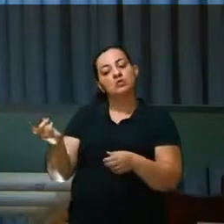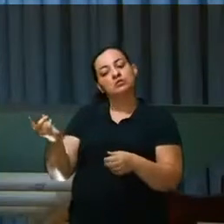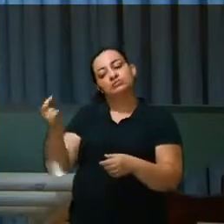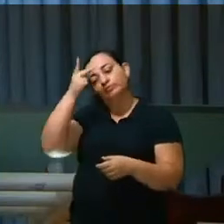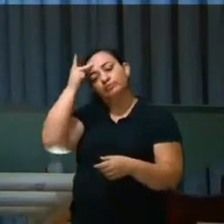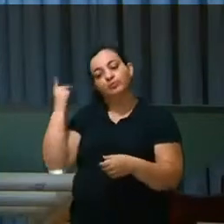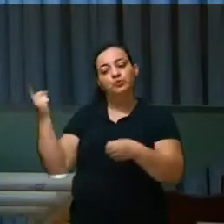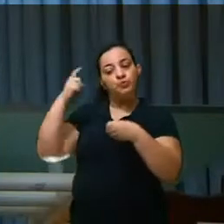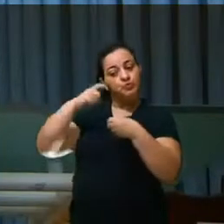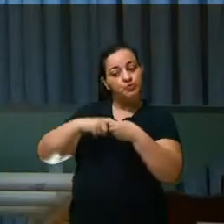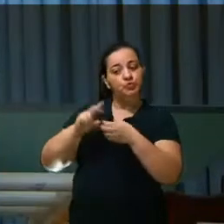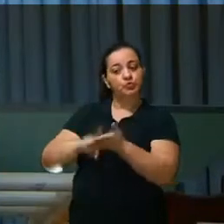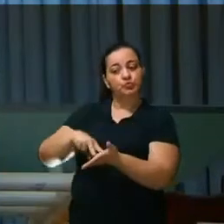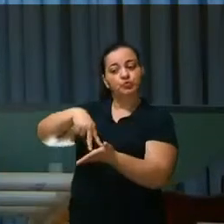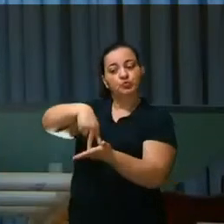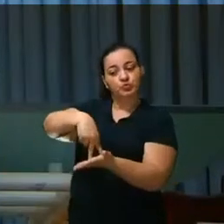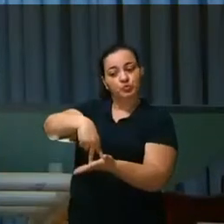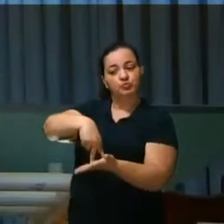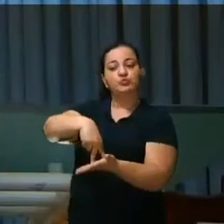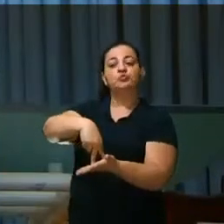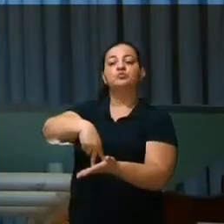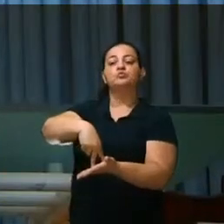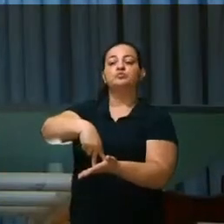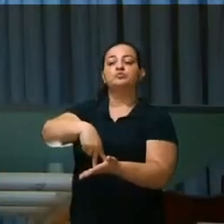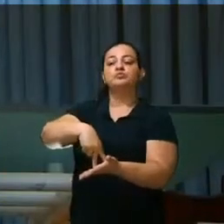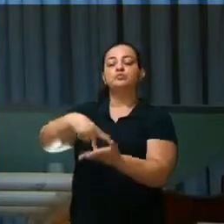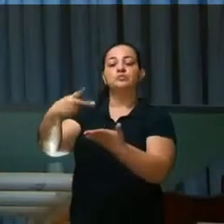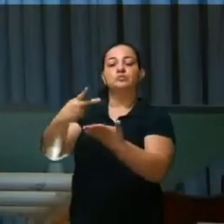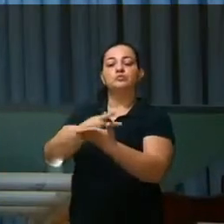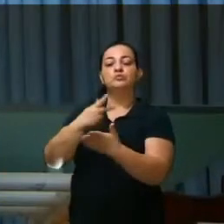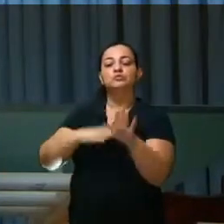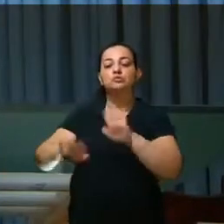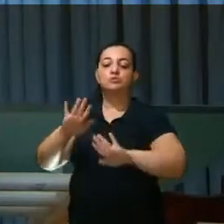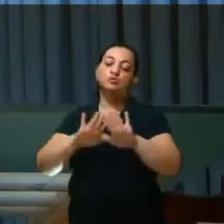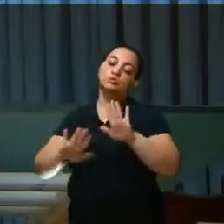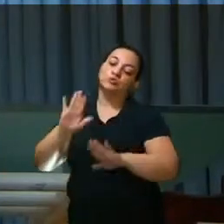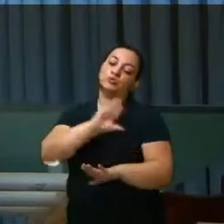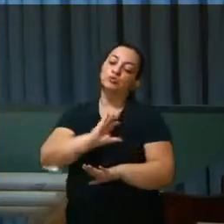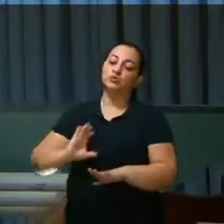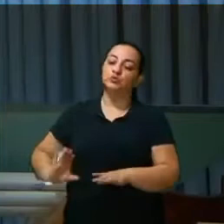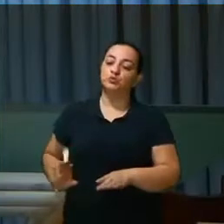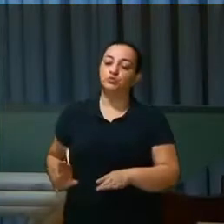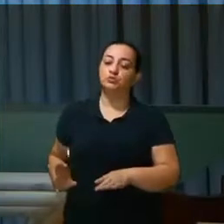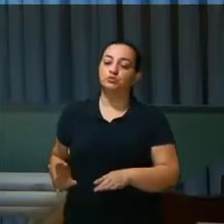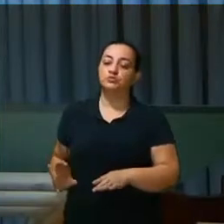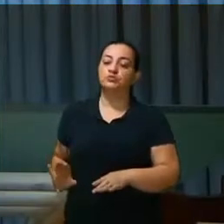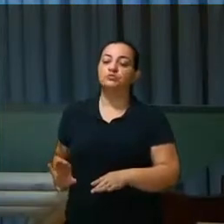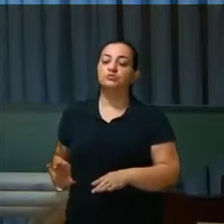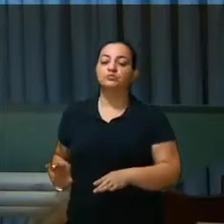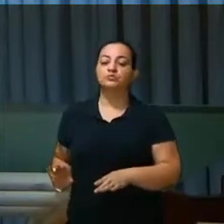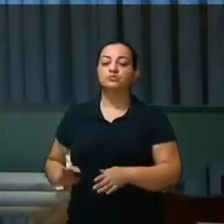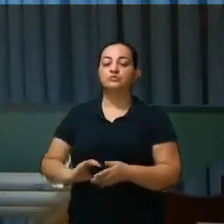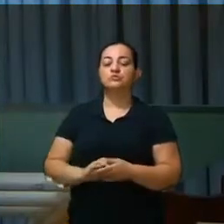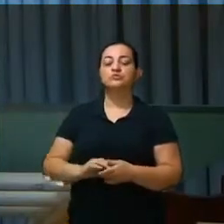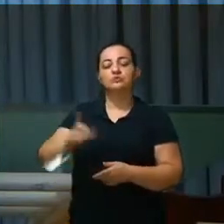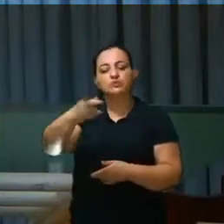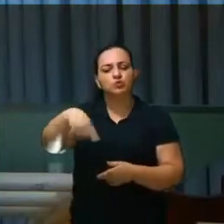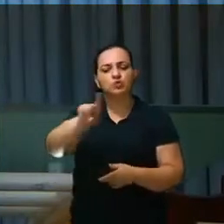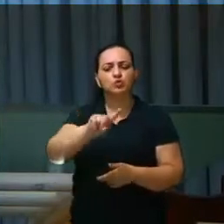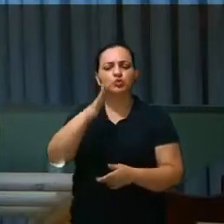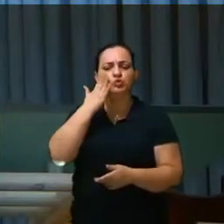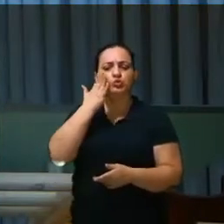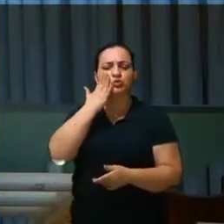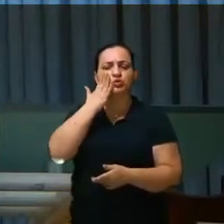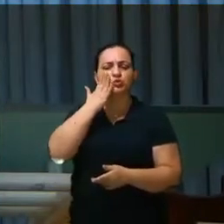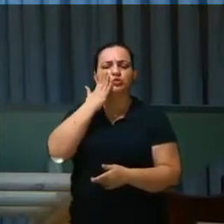retomar sua posição e o Seu Zelo para com Cristo ah ah e você